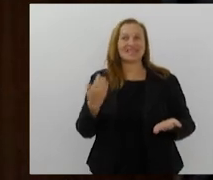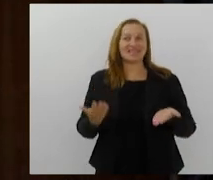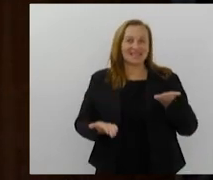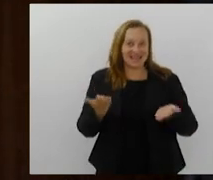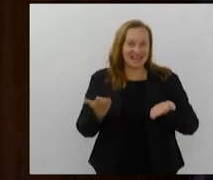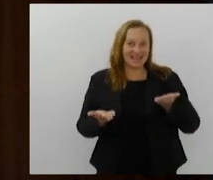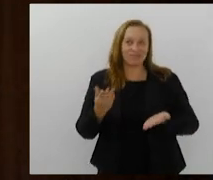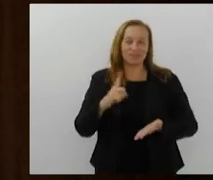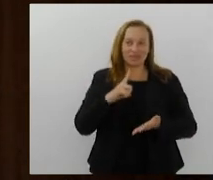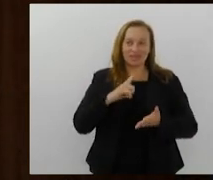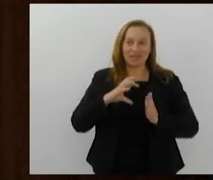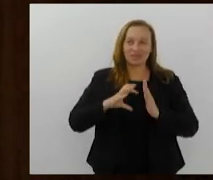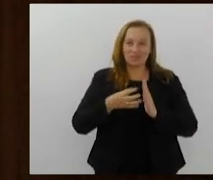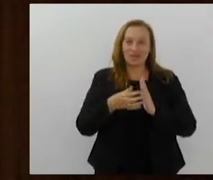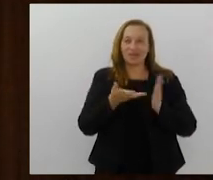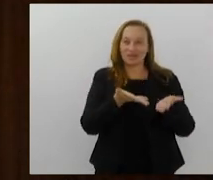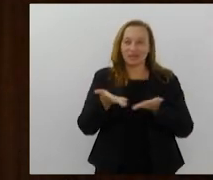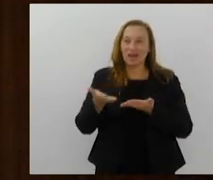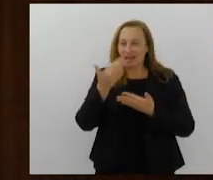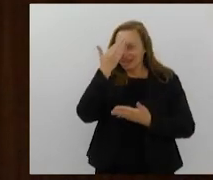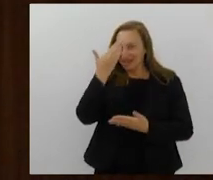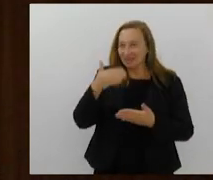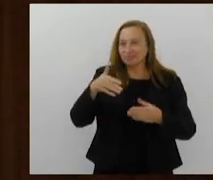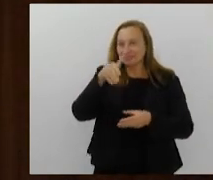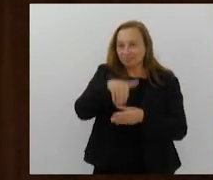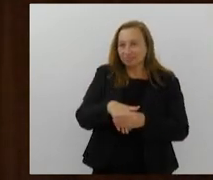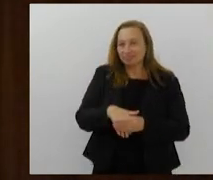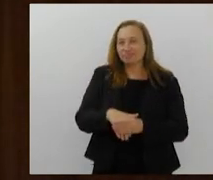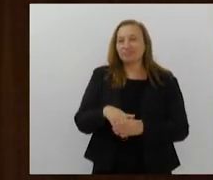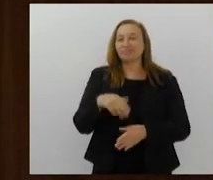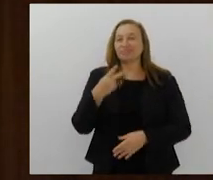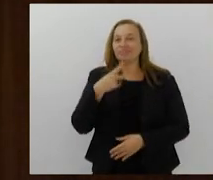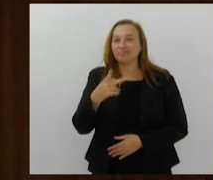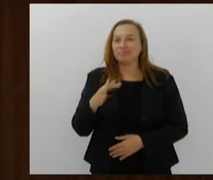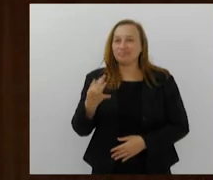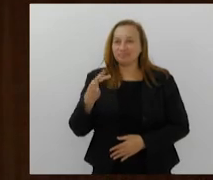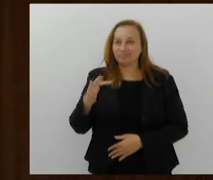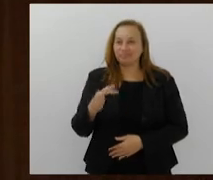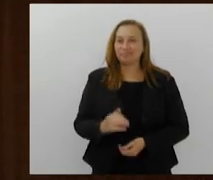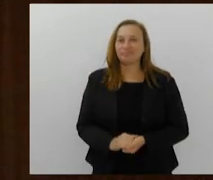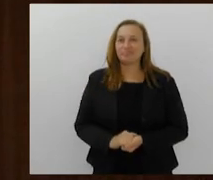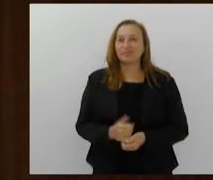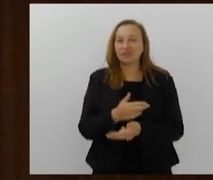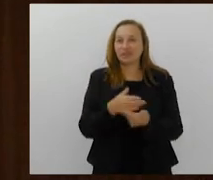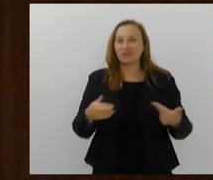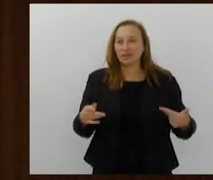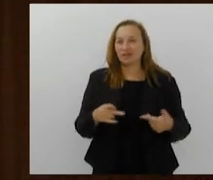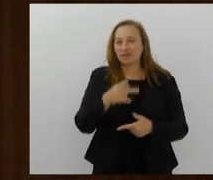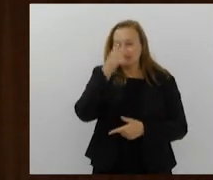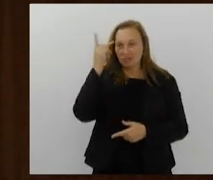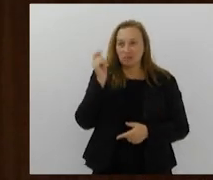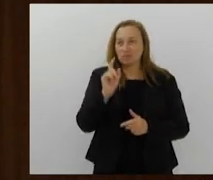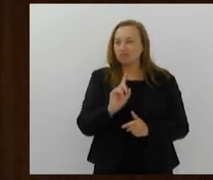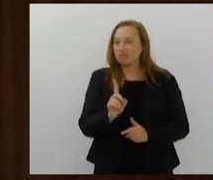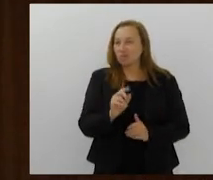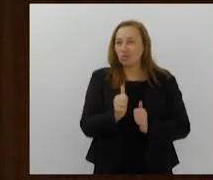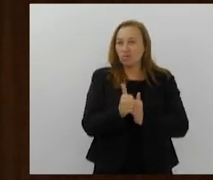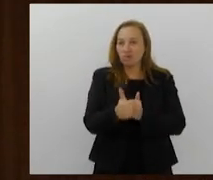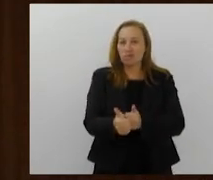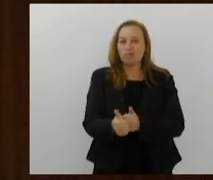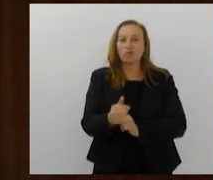agradeço a todos pela votação e queria fazer um breve comentário, que muita gente não acompanhou. O título do